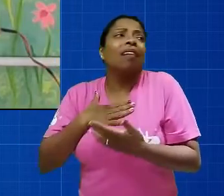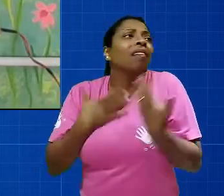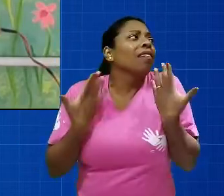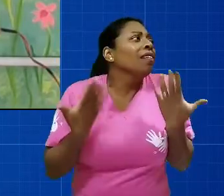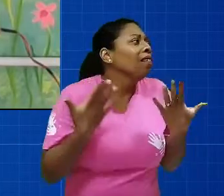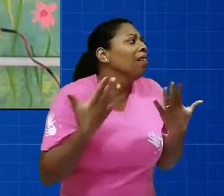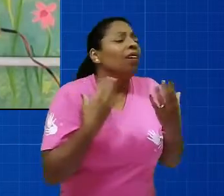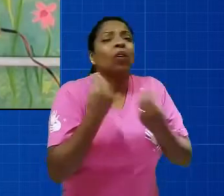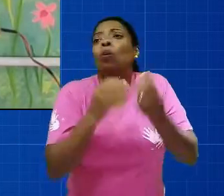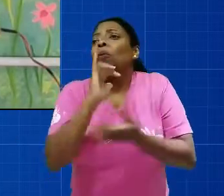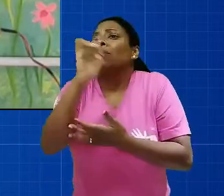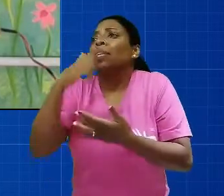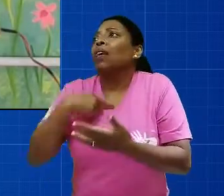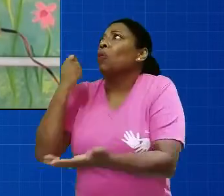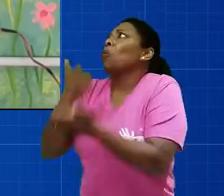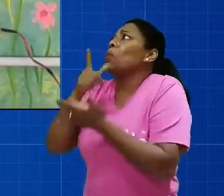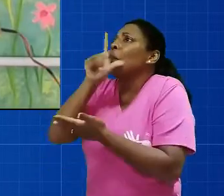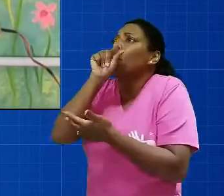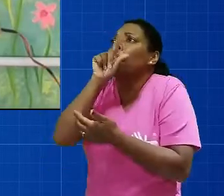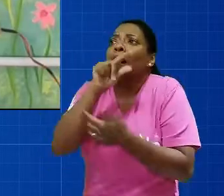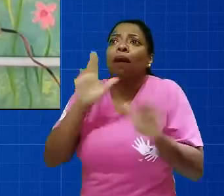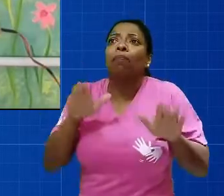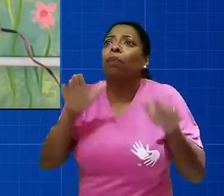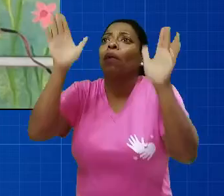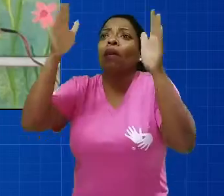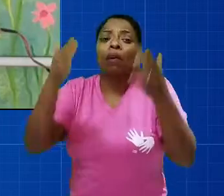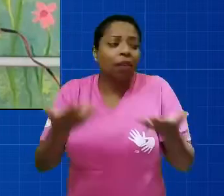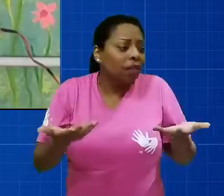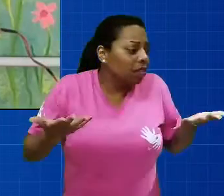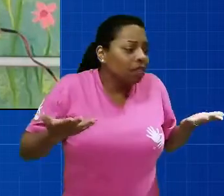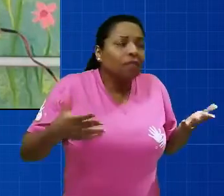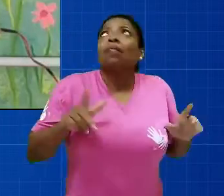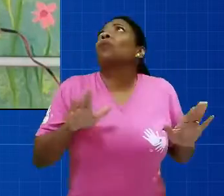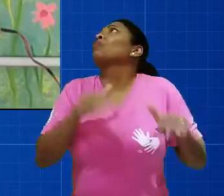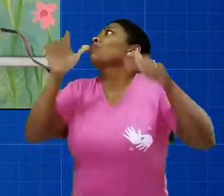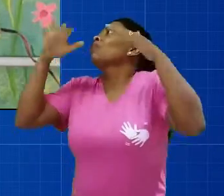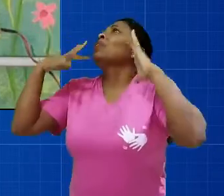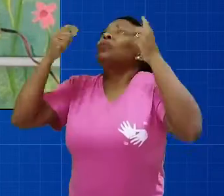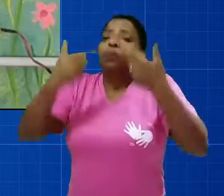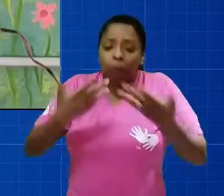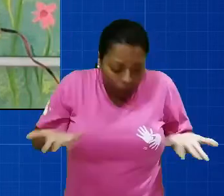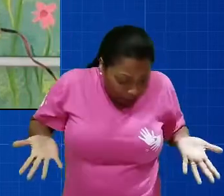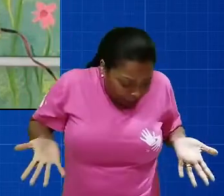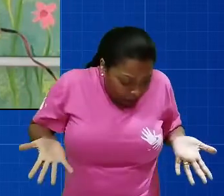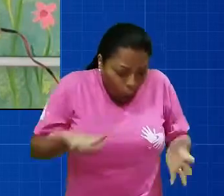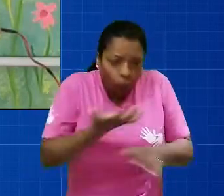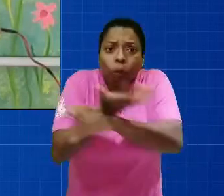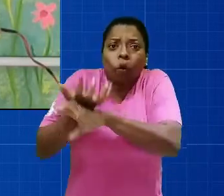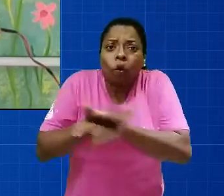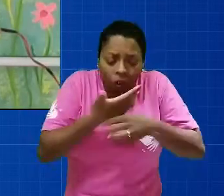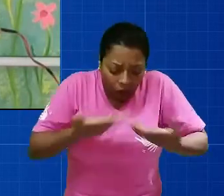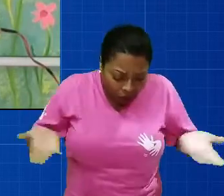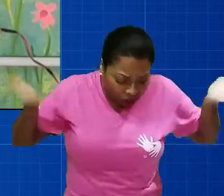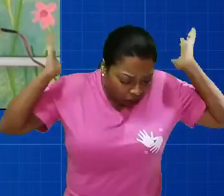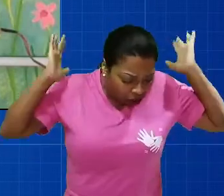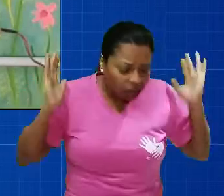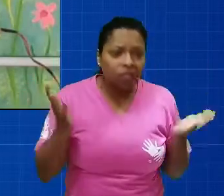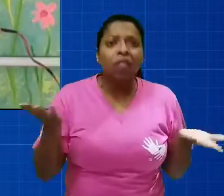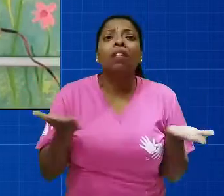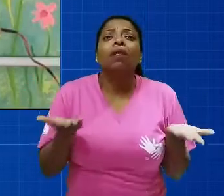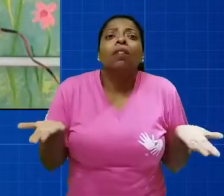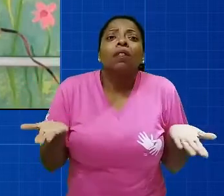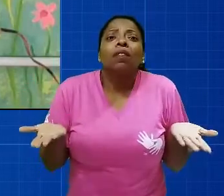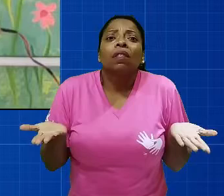o tesouro com pássaros? E nem os pássaros você tem para apresentar? Ai, meu Deus do céu! Então,